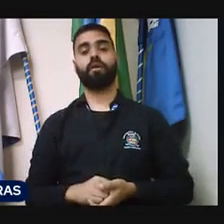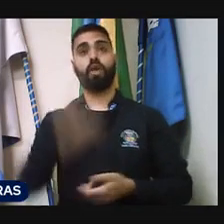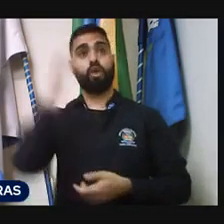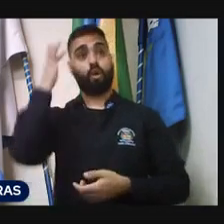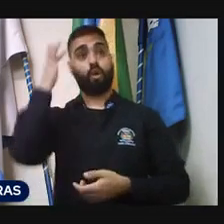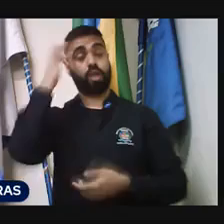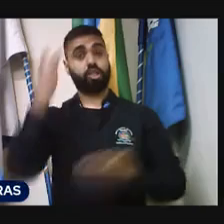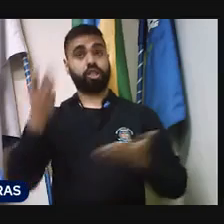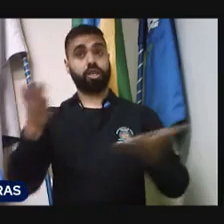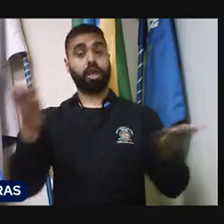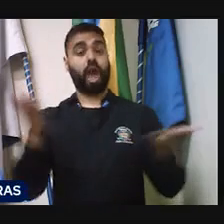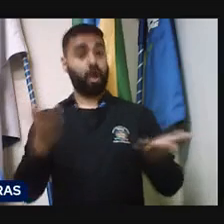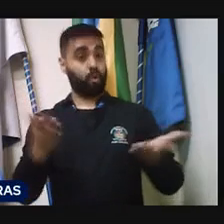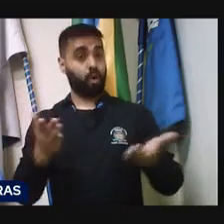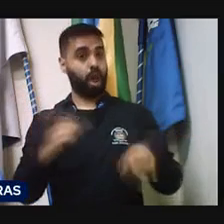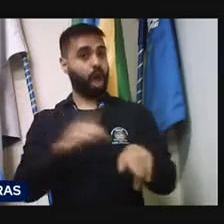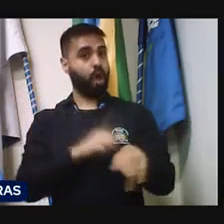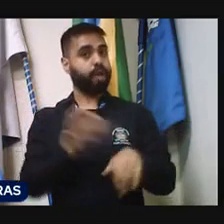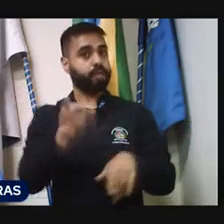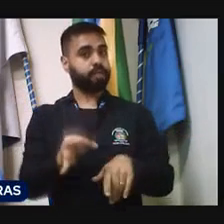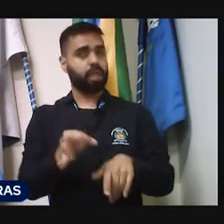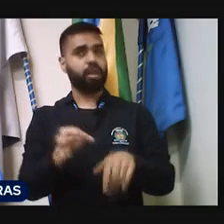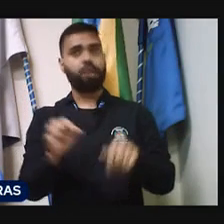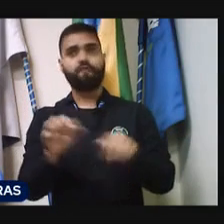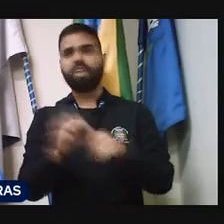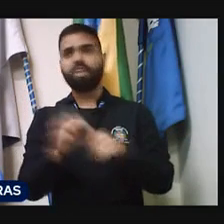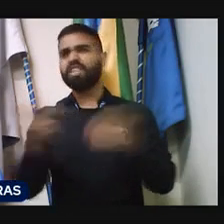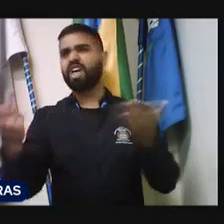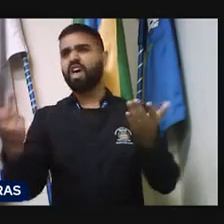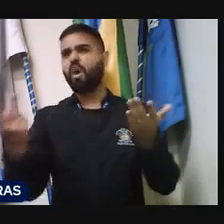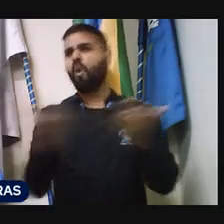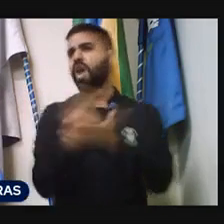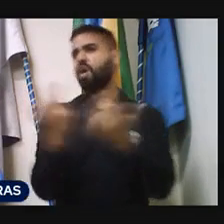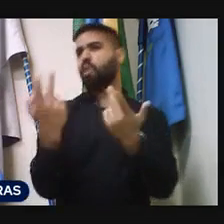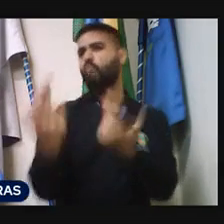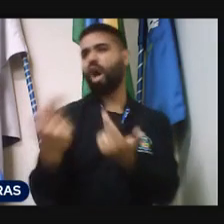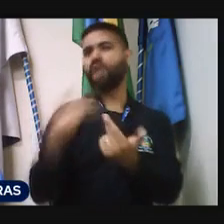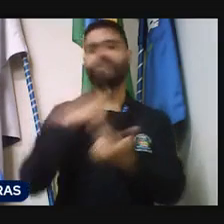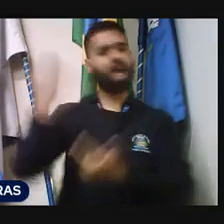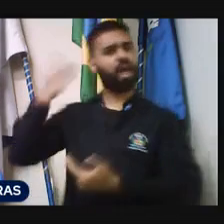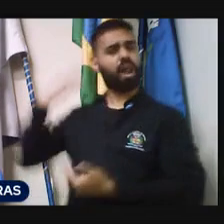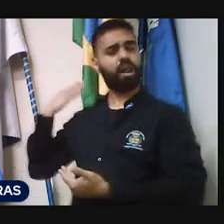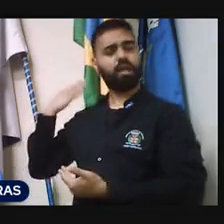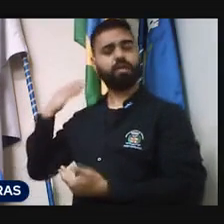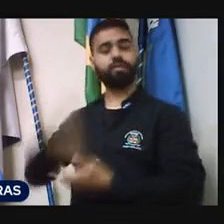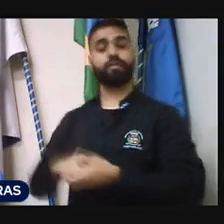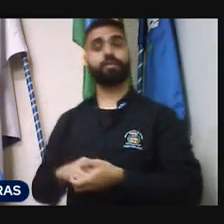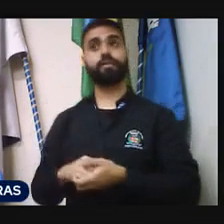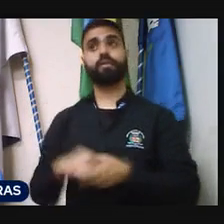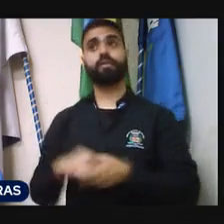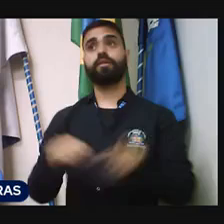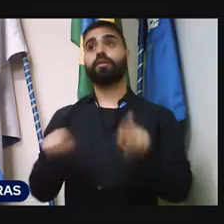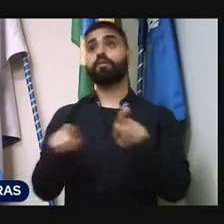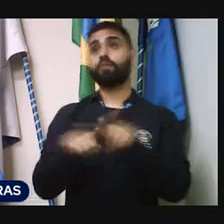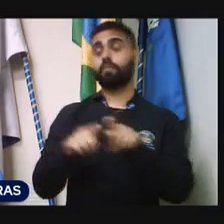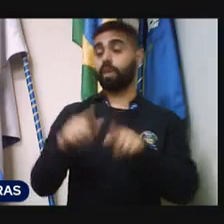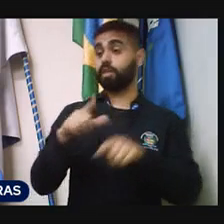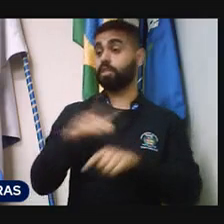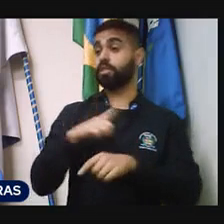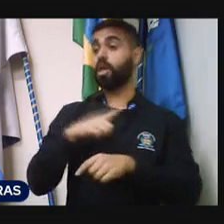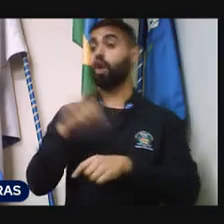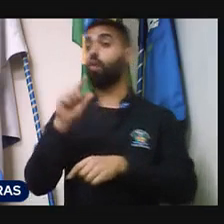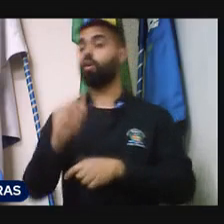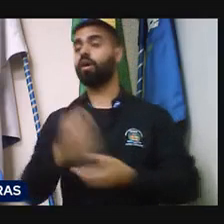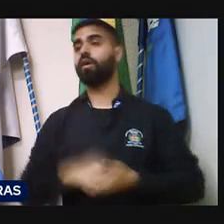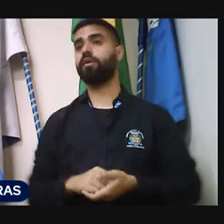esse é o momento de vocês inclusive não cometerem os erros que foram cometidos no passado que a gente sabe que existe e de abrir também